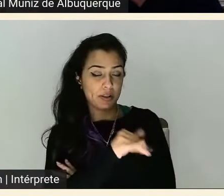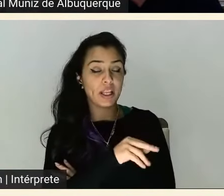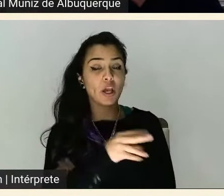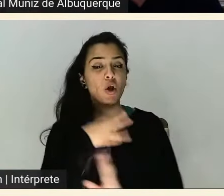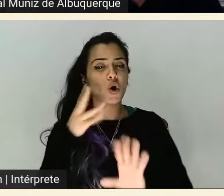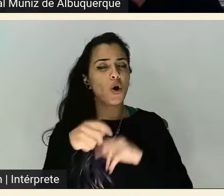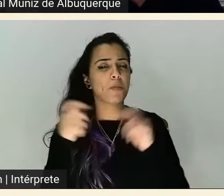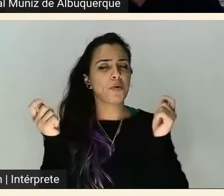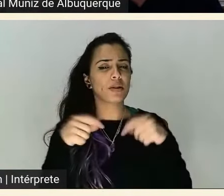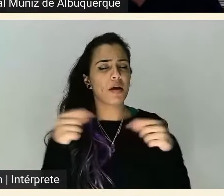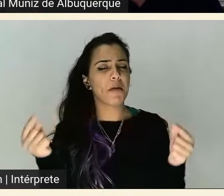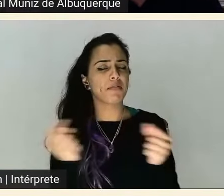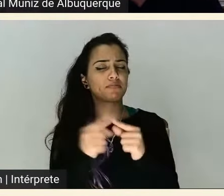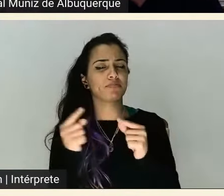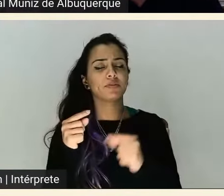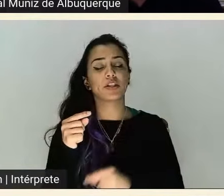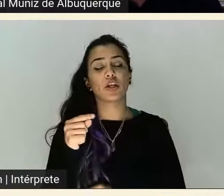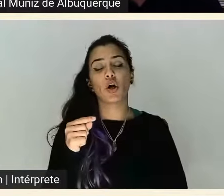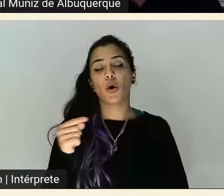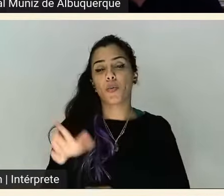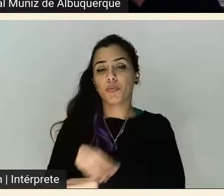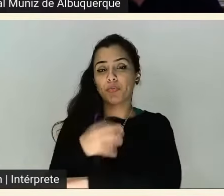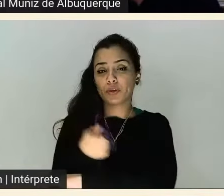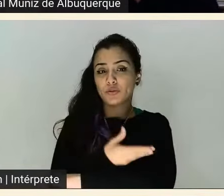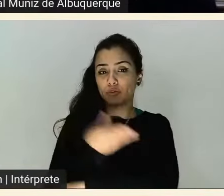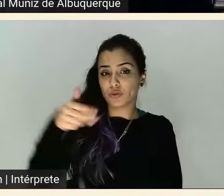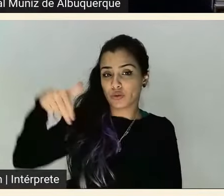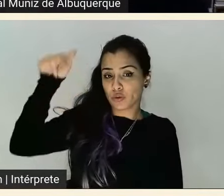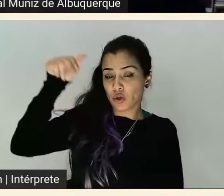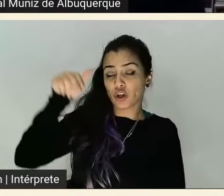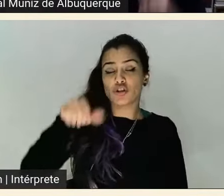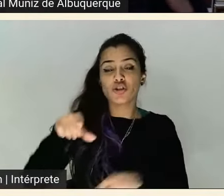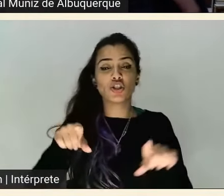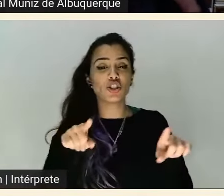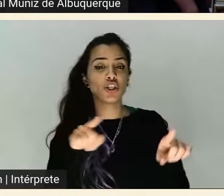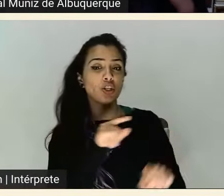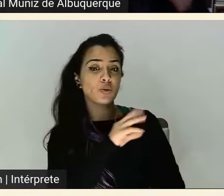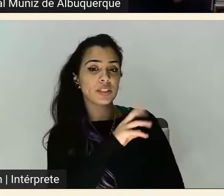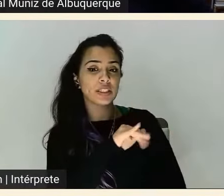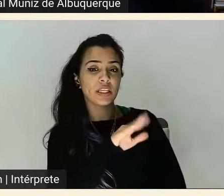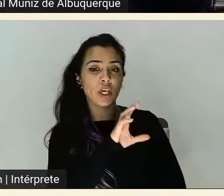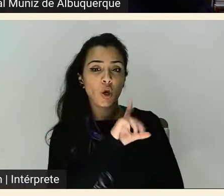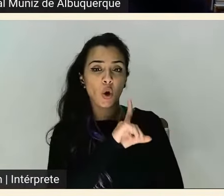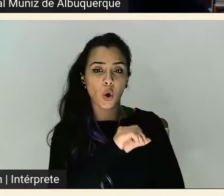Norte com o chamado ciclo da borracha? Tá.